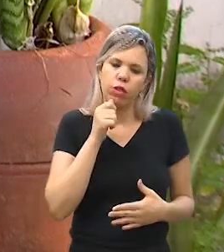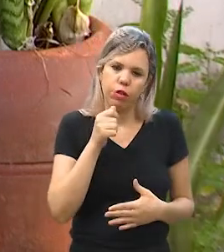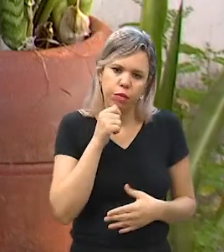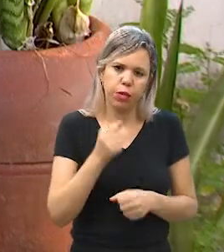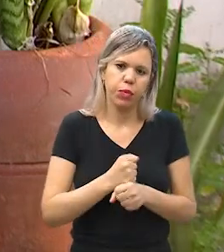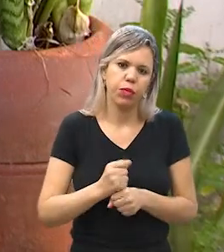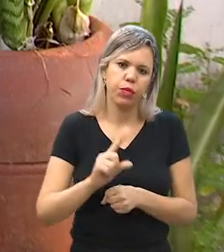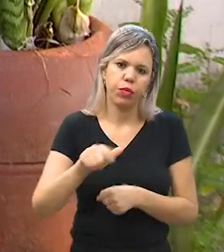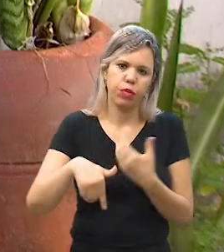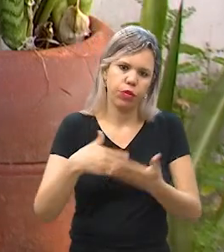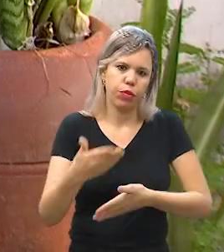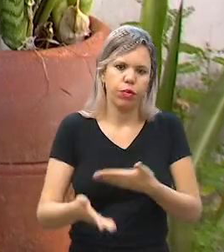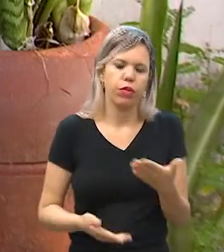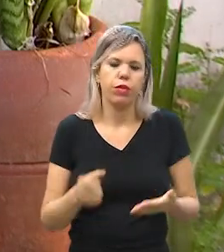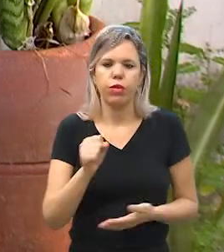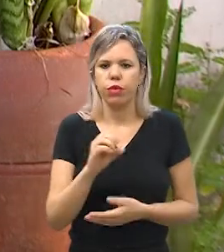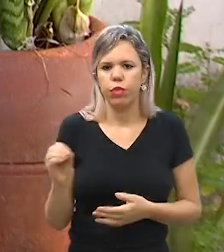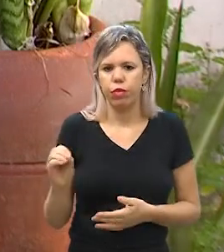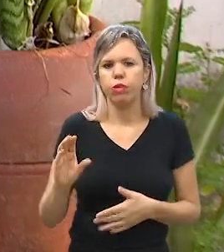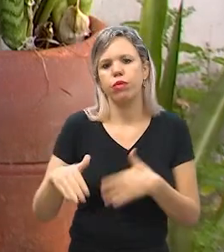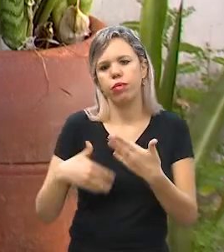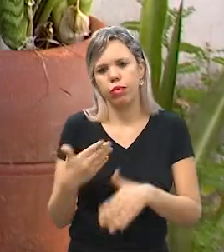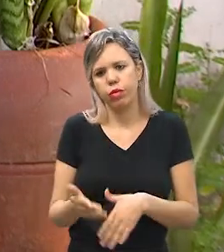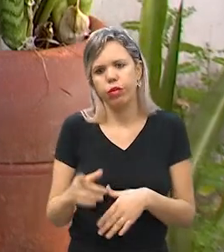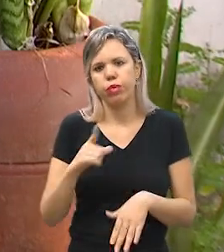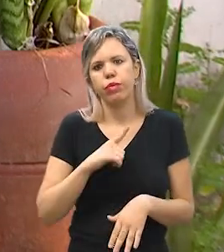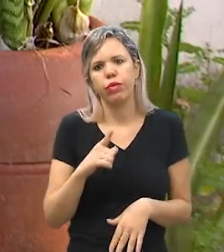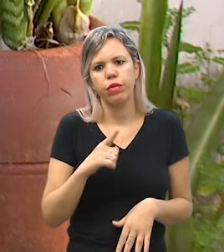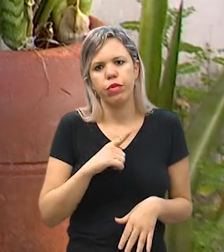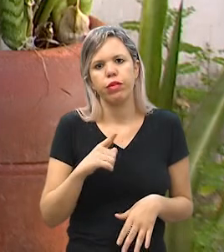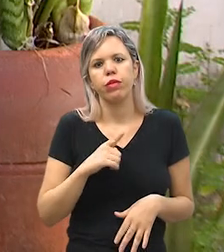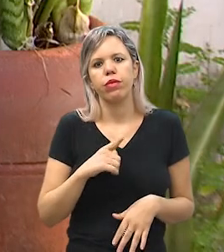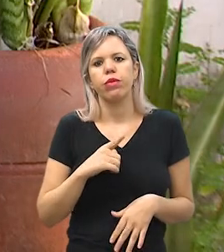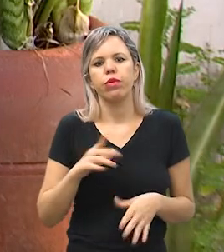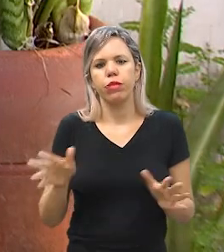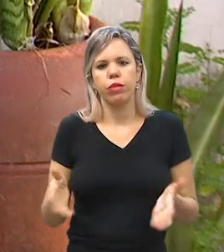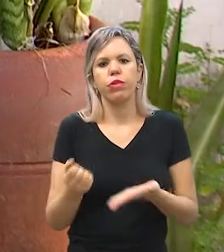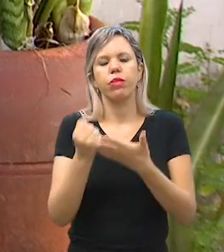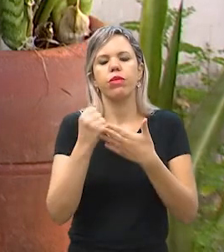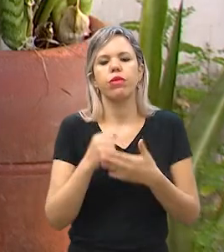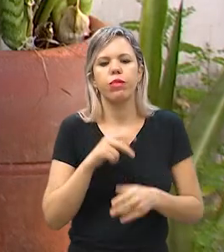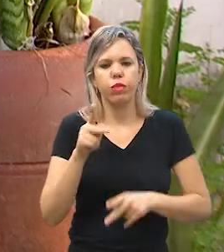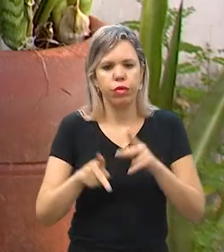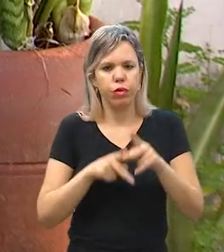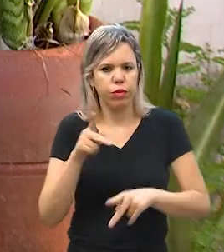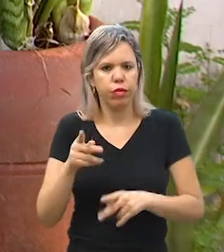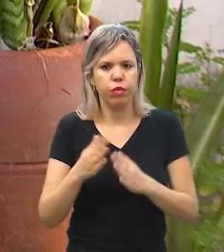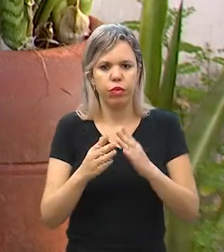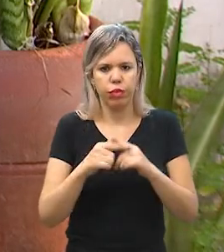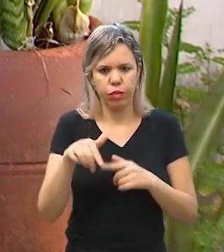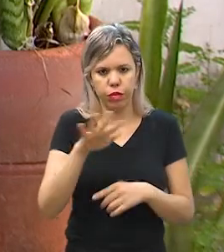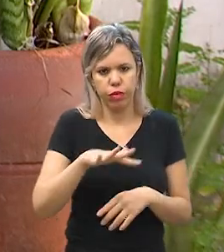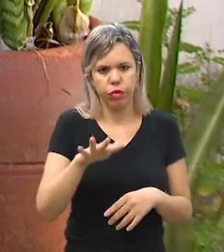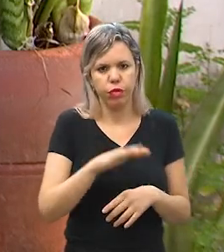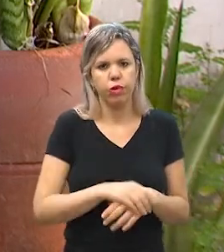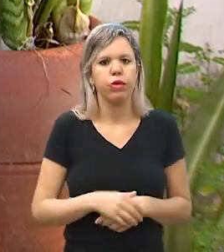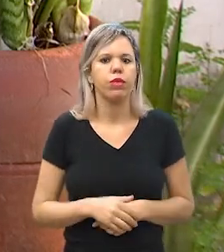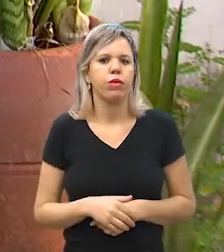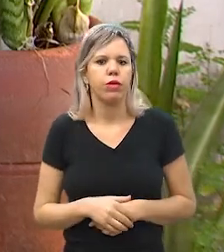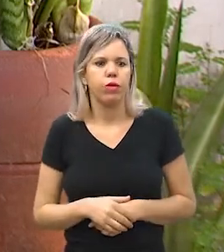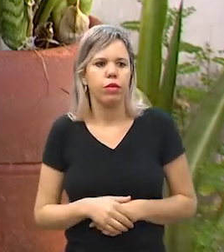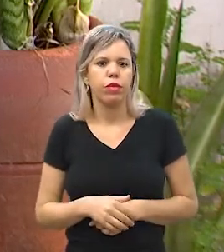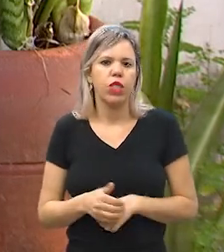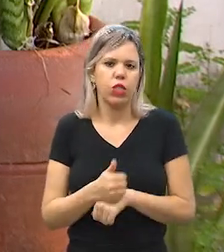nos anos 80, por aí, onde que teve incentivado com pessoas da igreja, pastoral